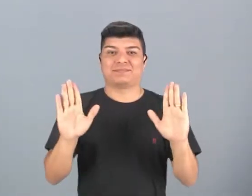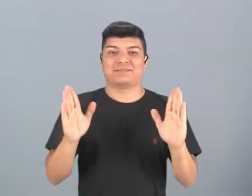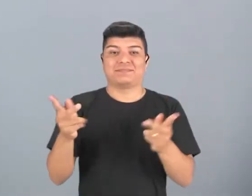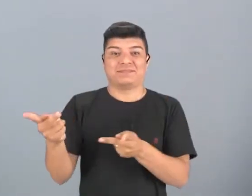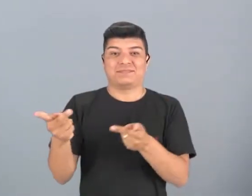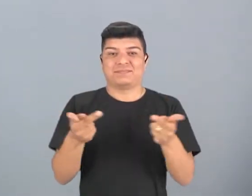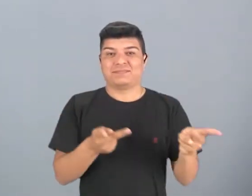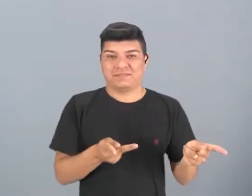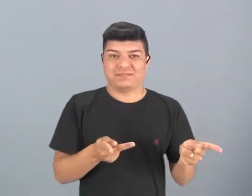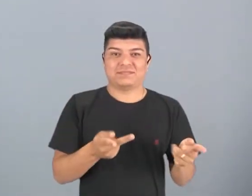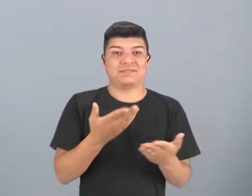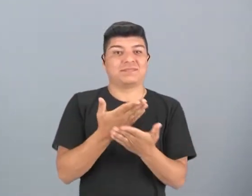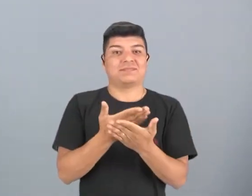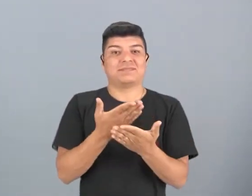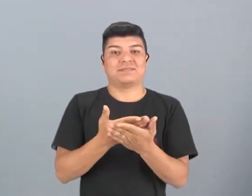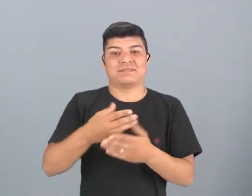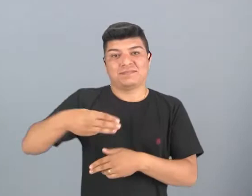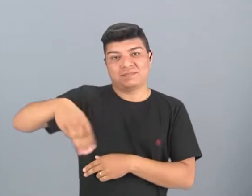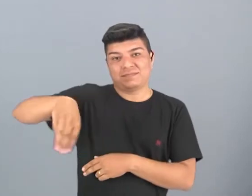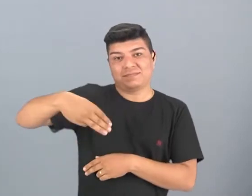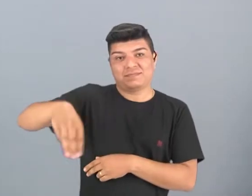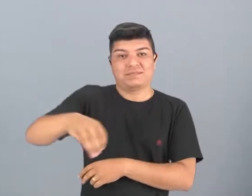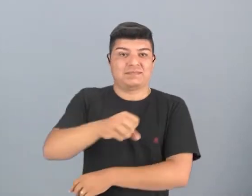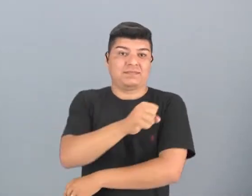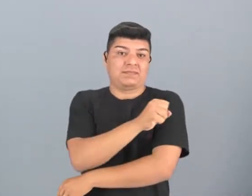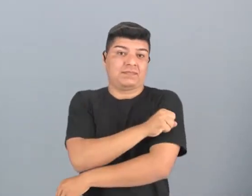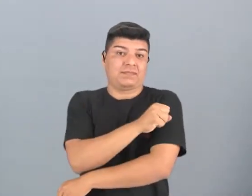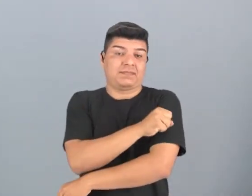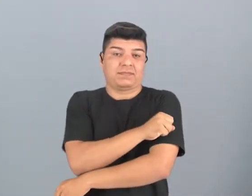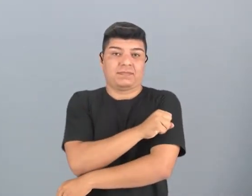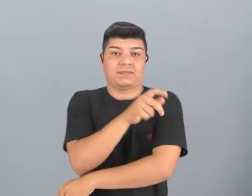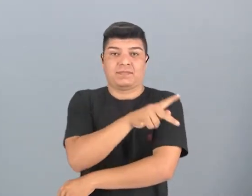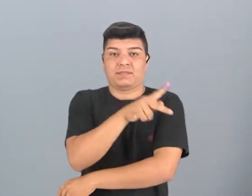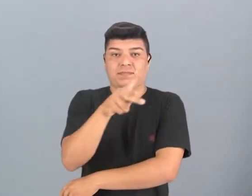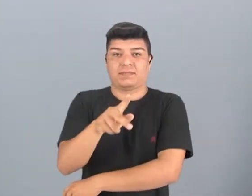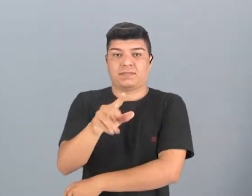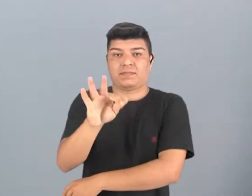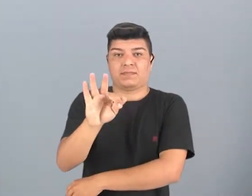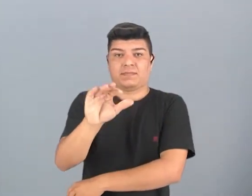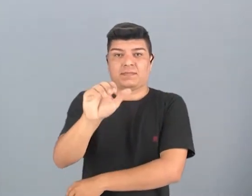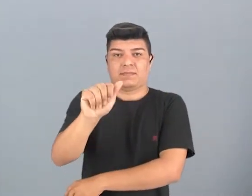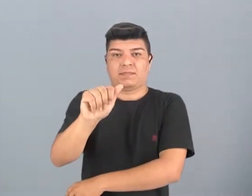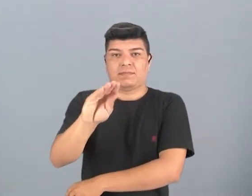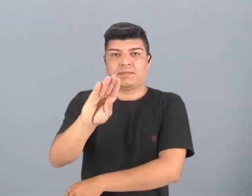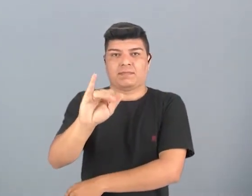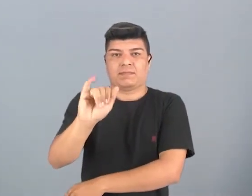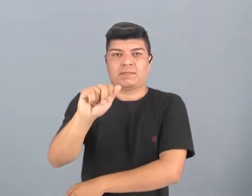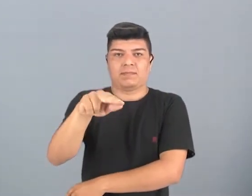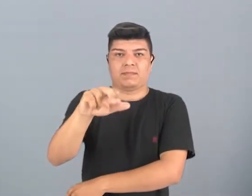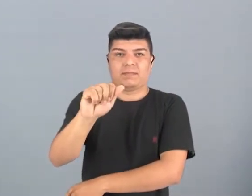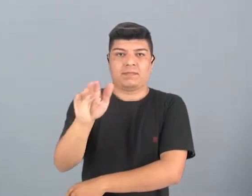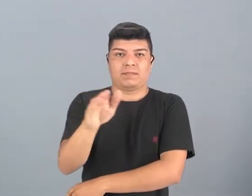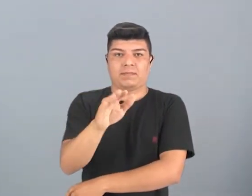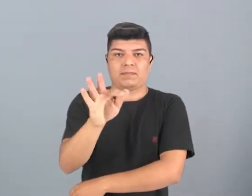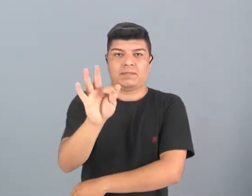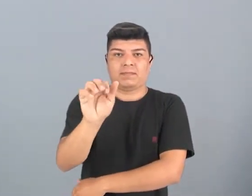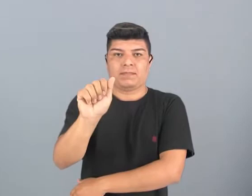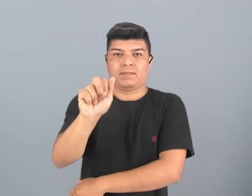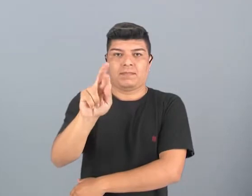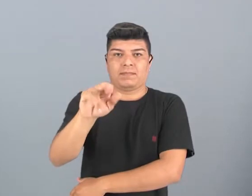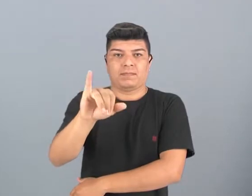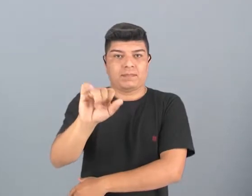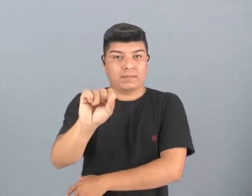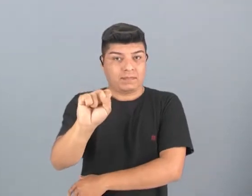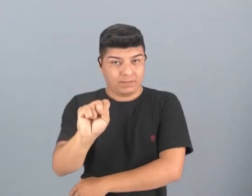Sejam bem-vindos a mais uma aula de matemática do 8º ano. Eu sou a professora Fabiane Farias e a nossa aula de hoje vai